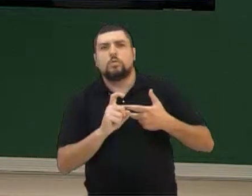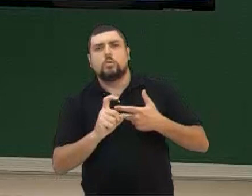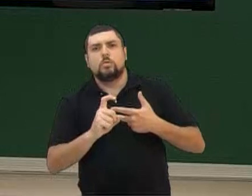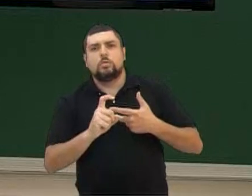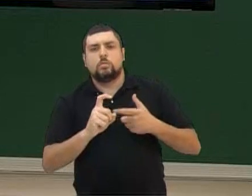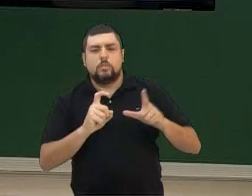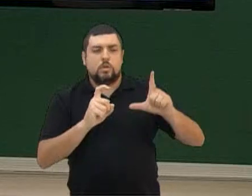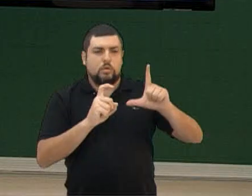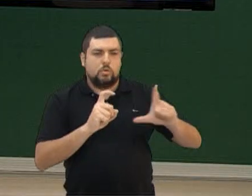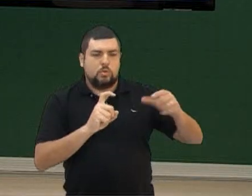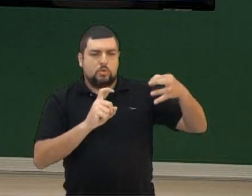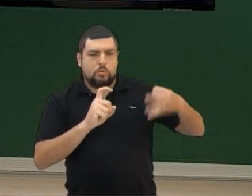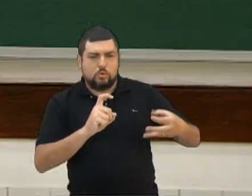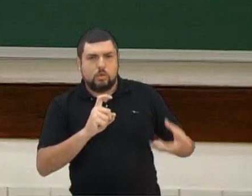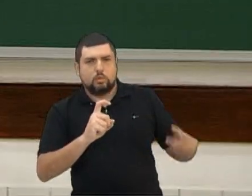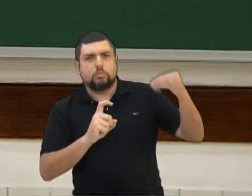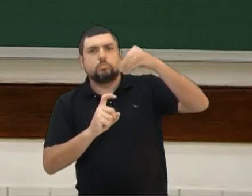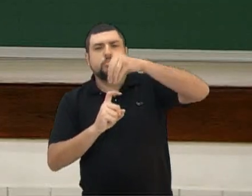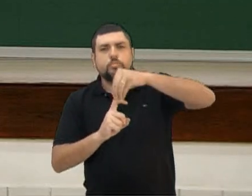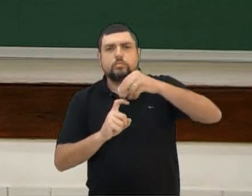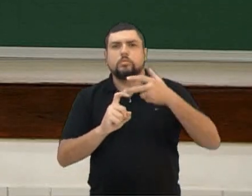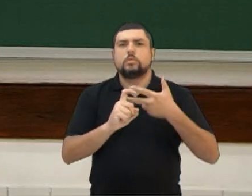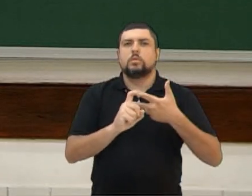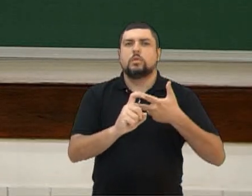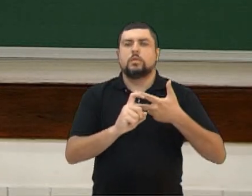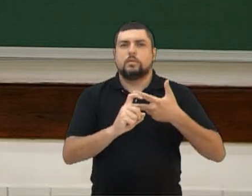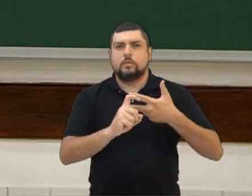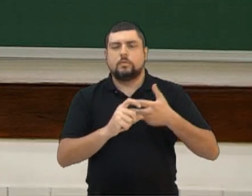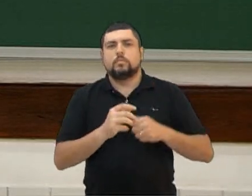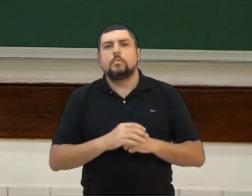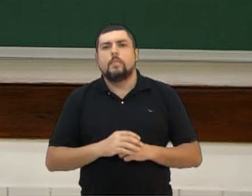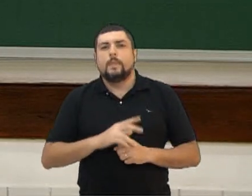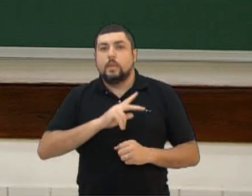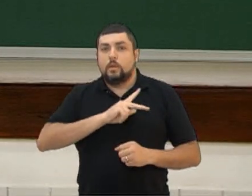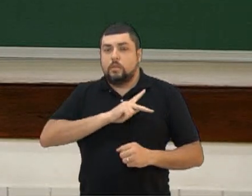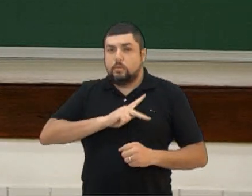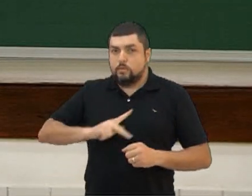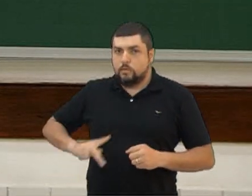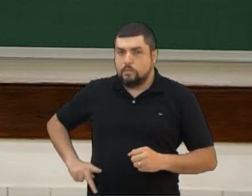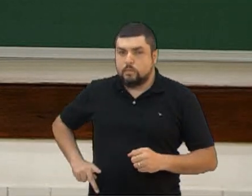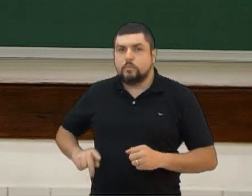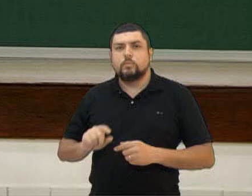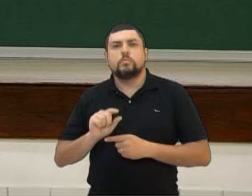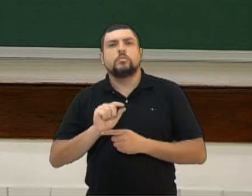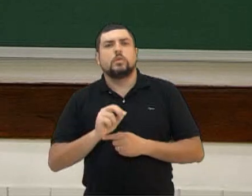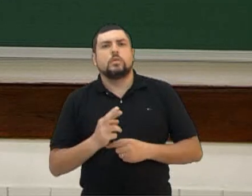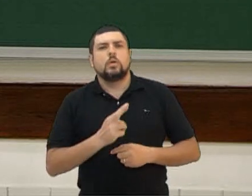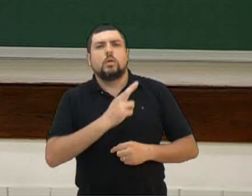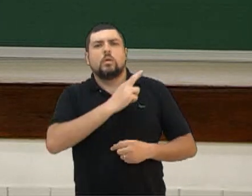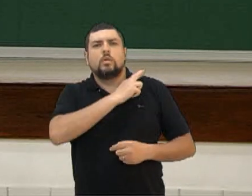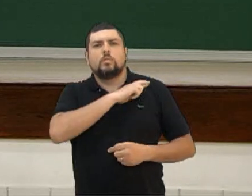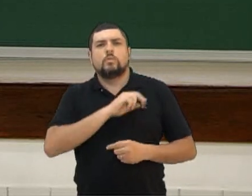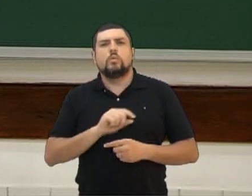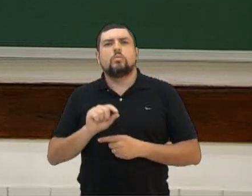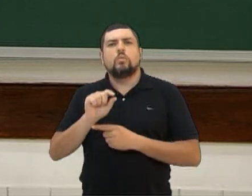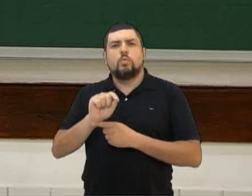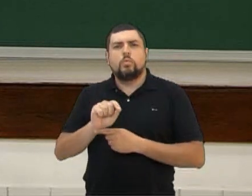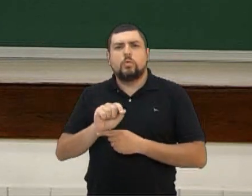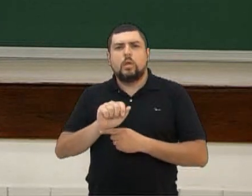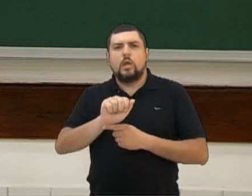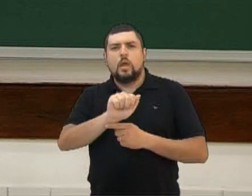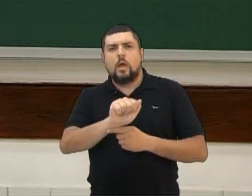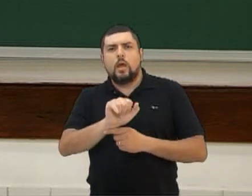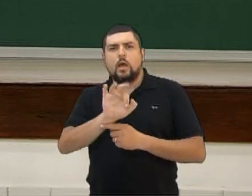aí o poder executivo, que é ocupado pelo presidente da República, ele vai ser responsável por decretar os chamados